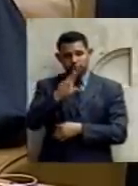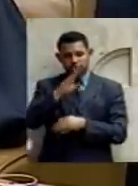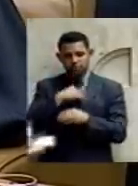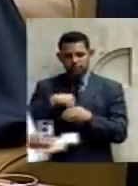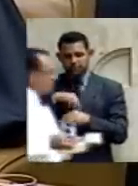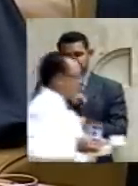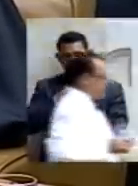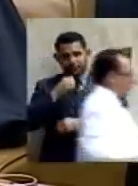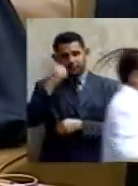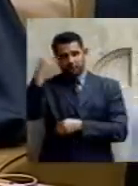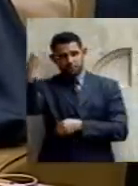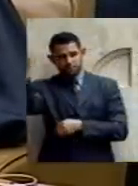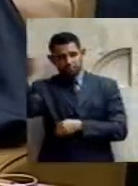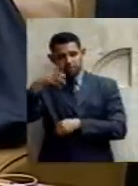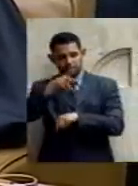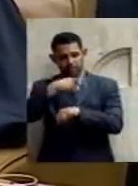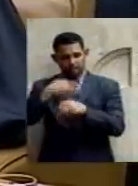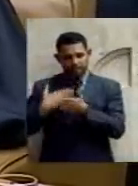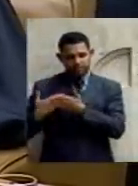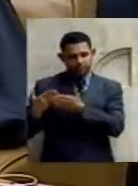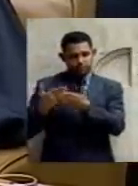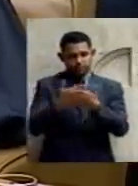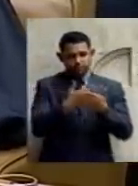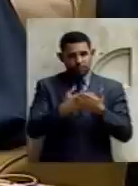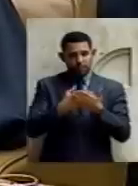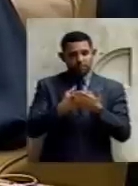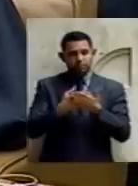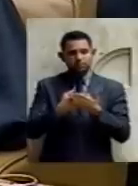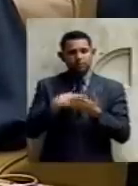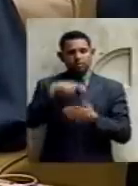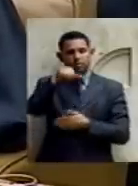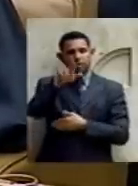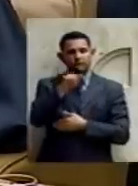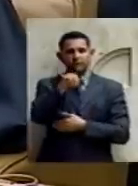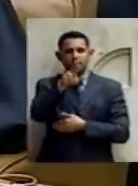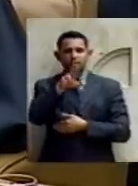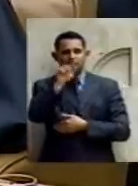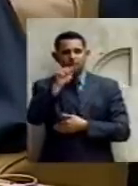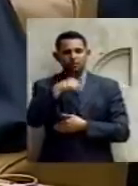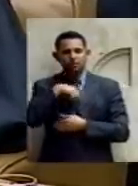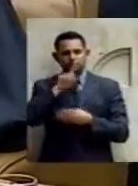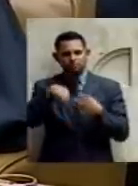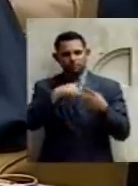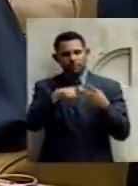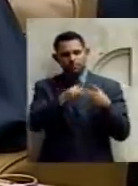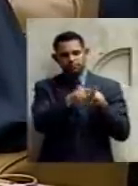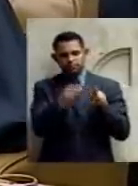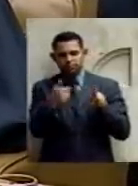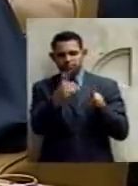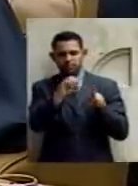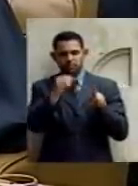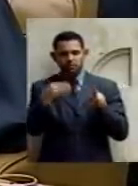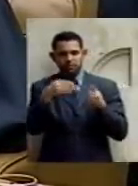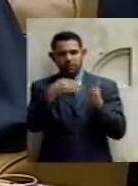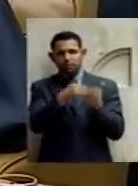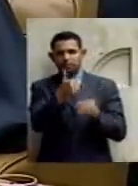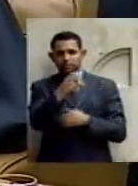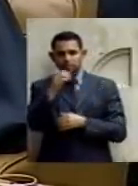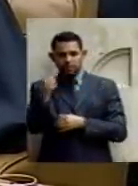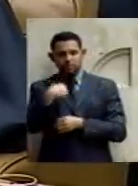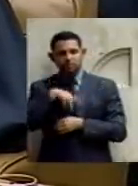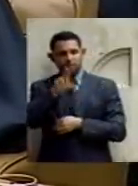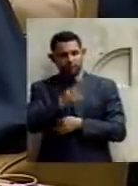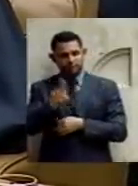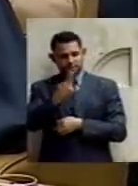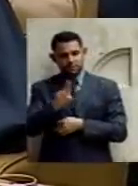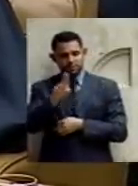Columbia University School of Law, em Nova York, e entre 2002 e 2003, na Los Angeles School of